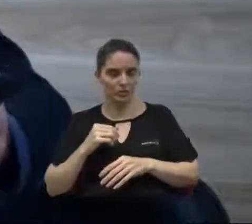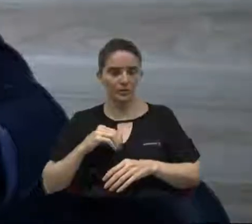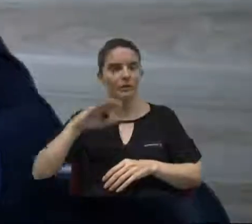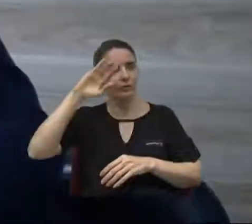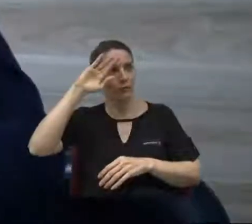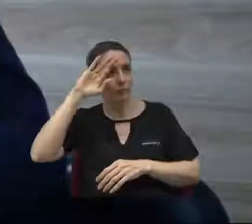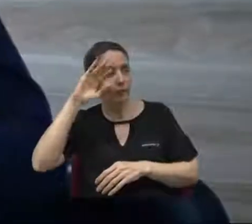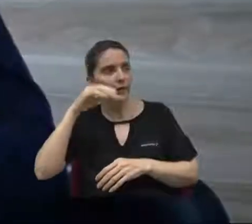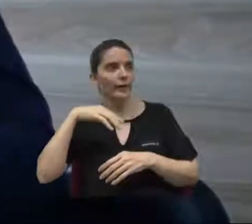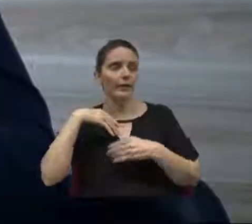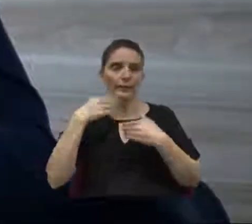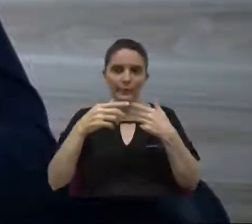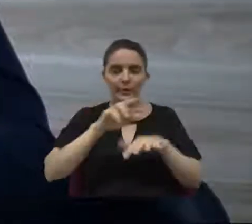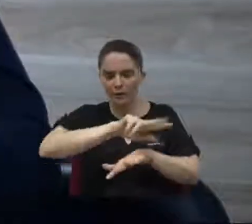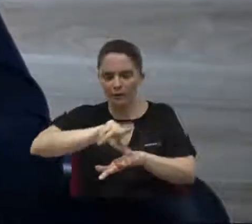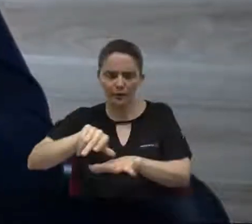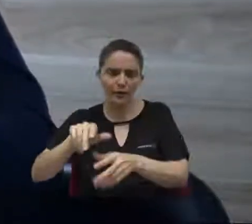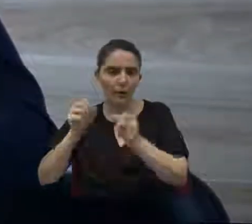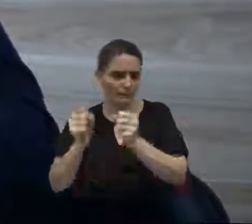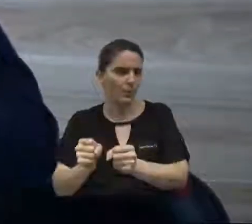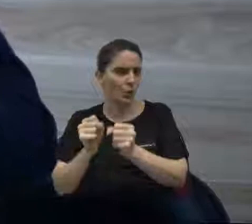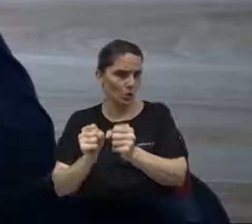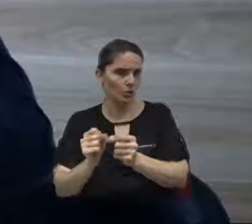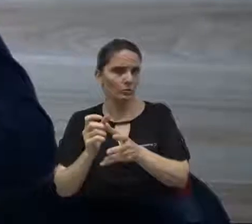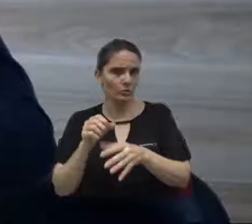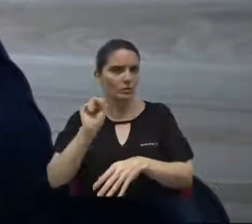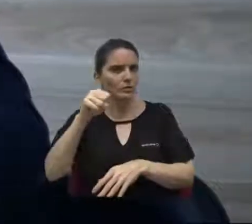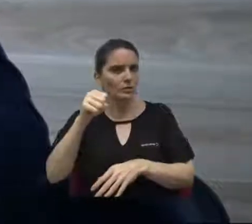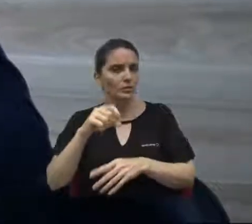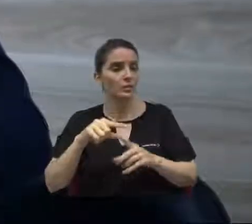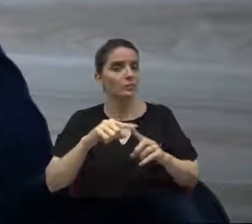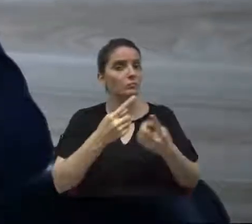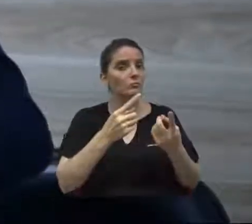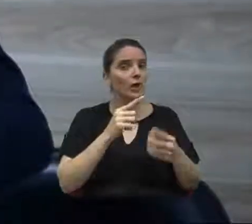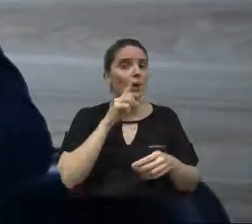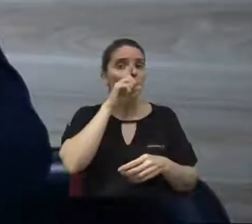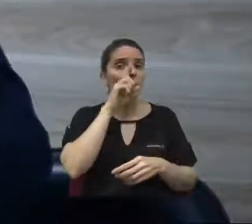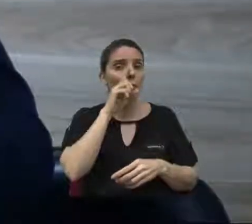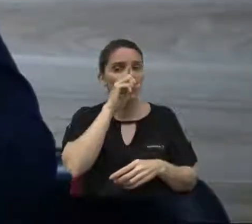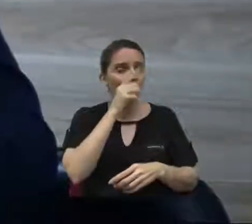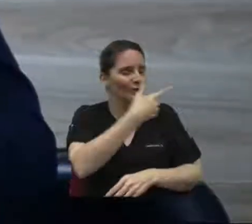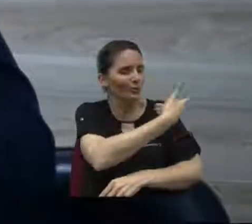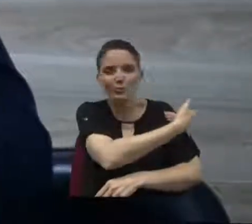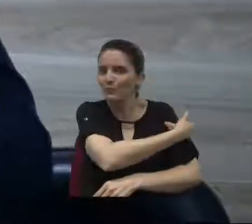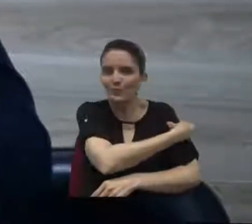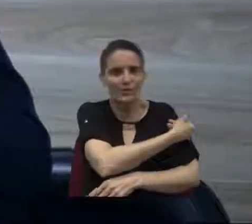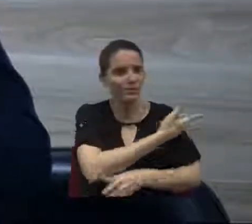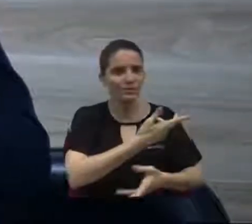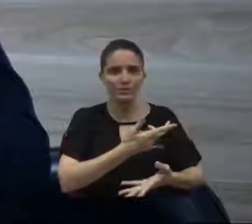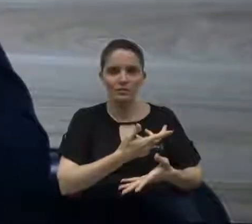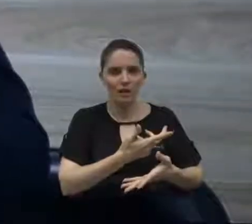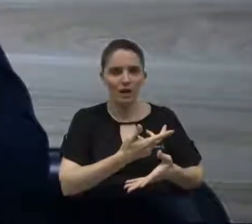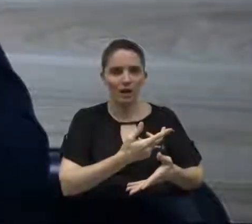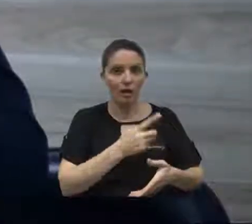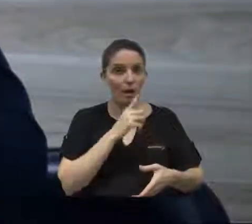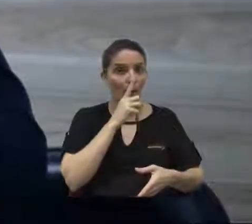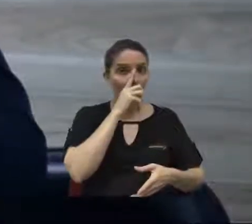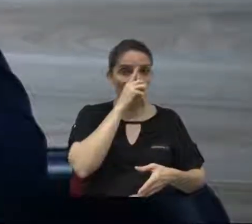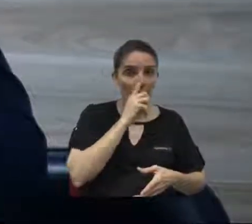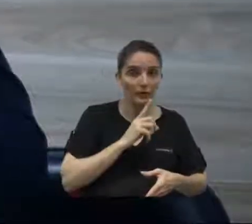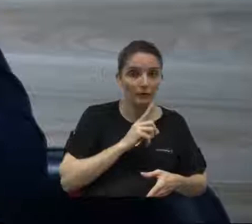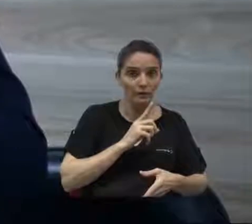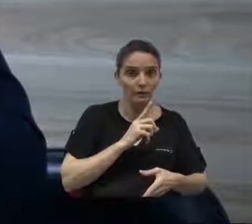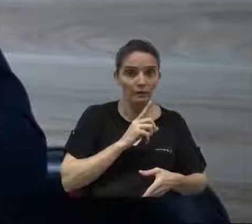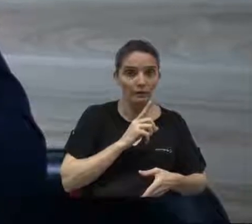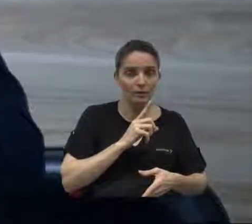para idoso também. Mas quais os perigos de não estar vacinado? O perigo de não estar vacinado é se